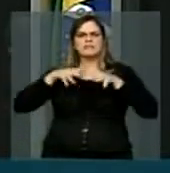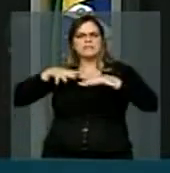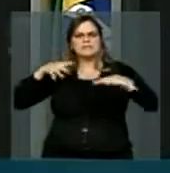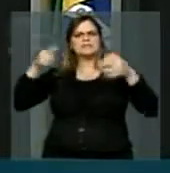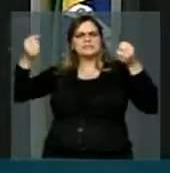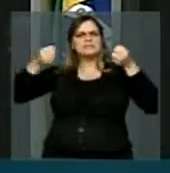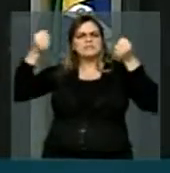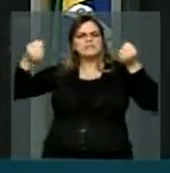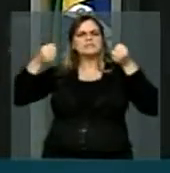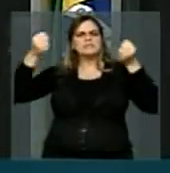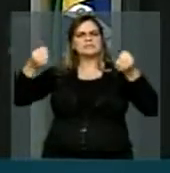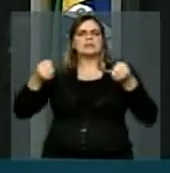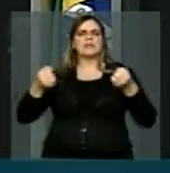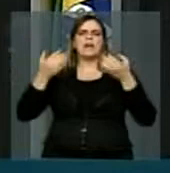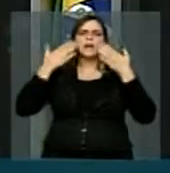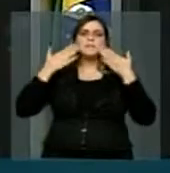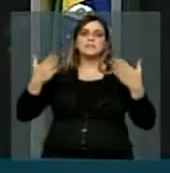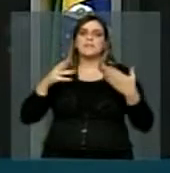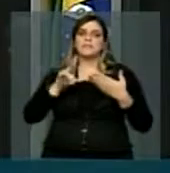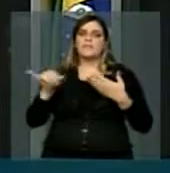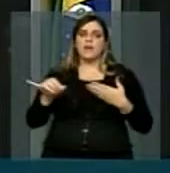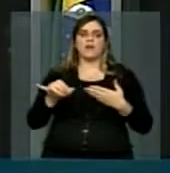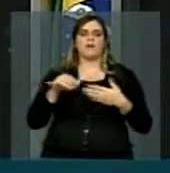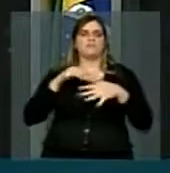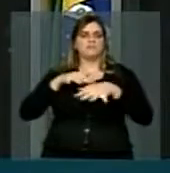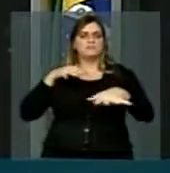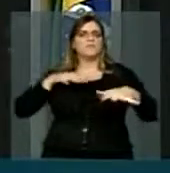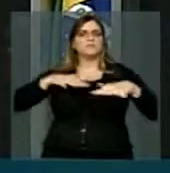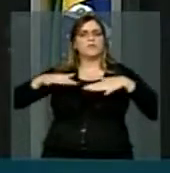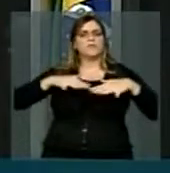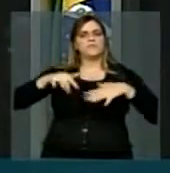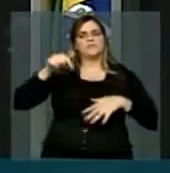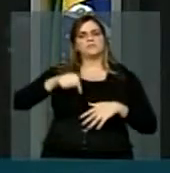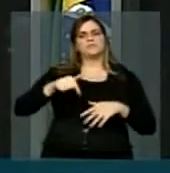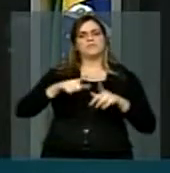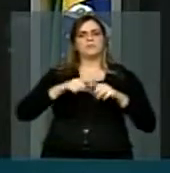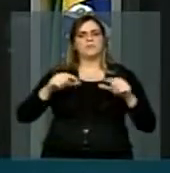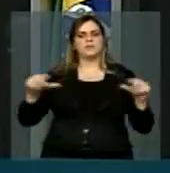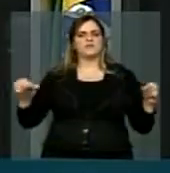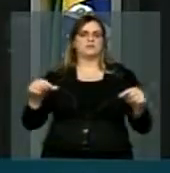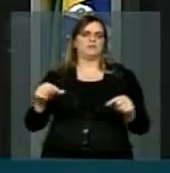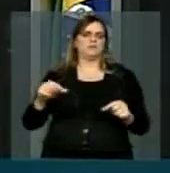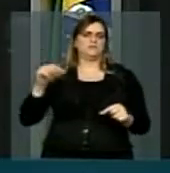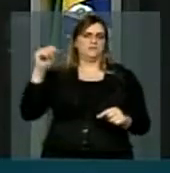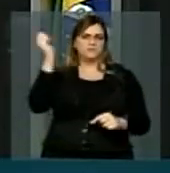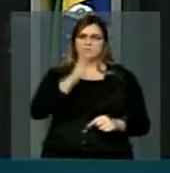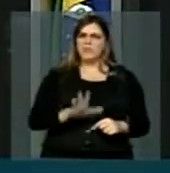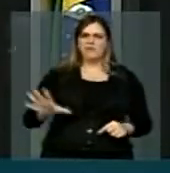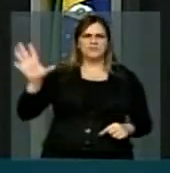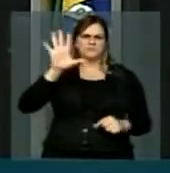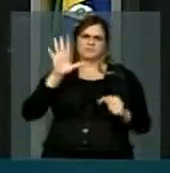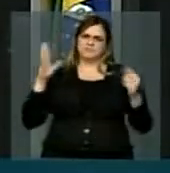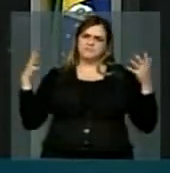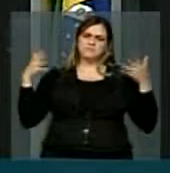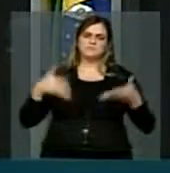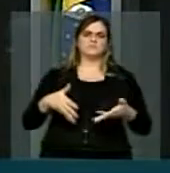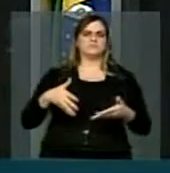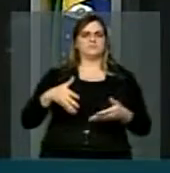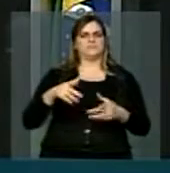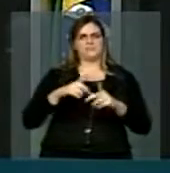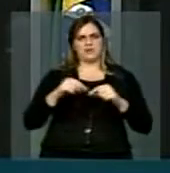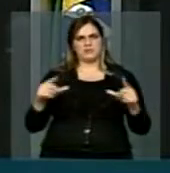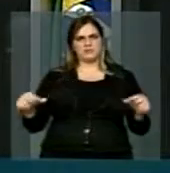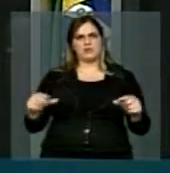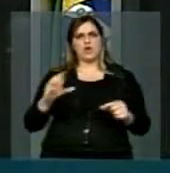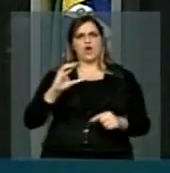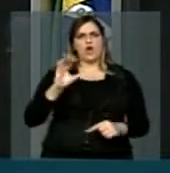que os prefeitos irão apresentar nessa movimentação, nessa mobilização nacional que a Confederação